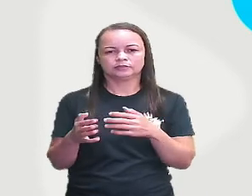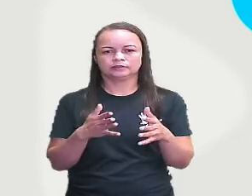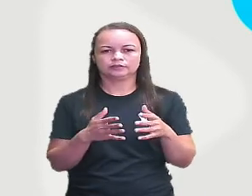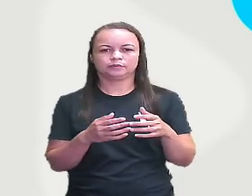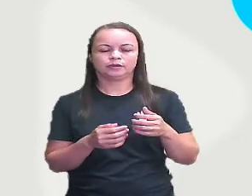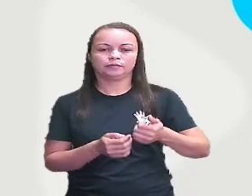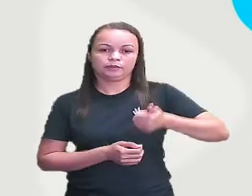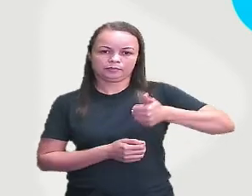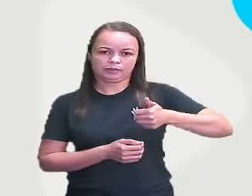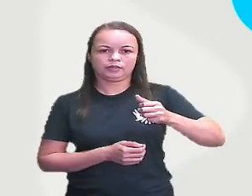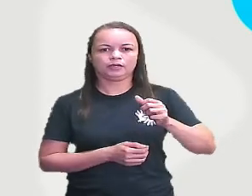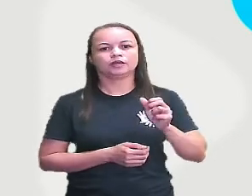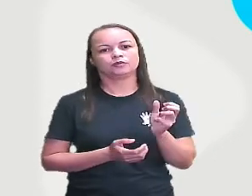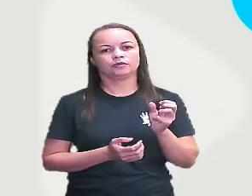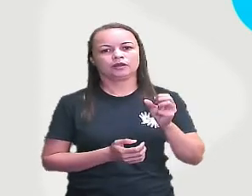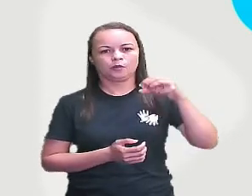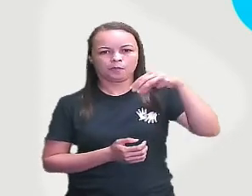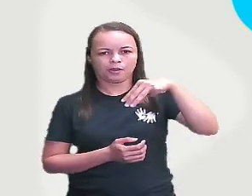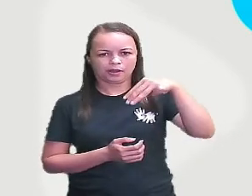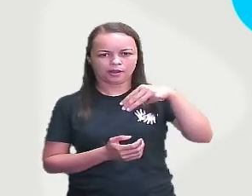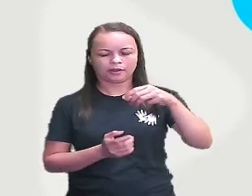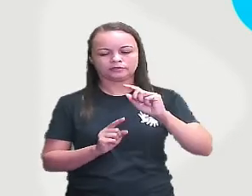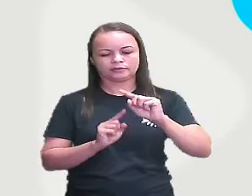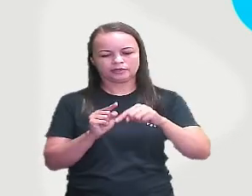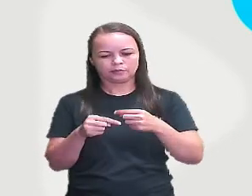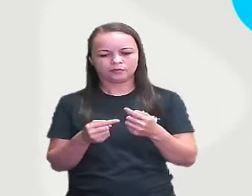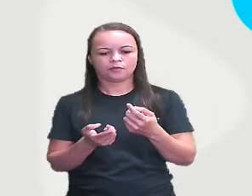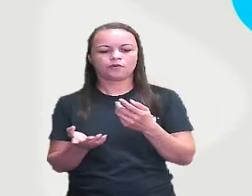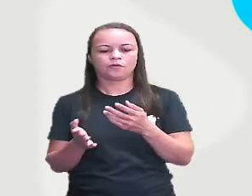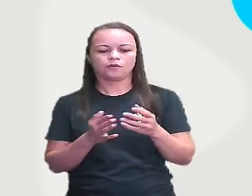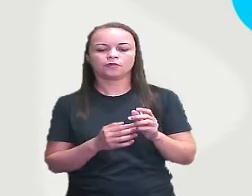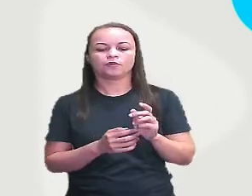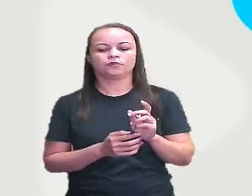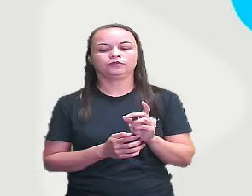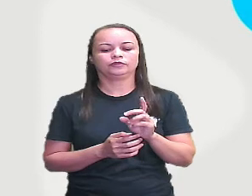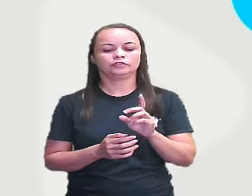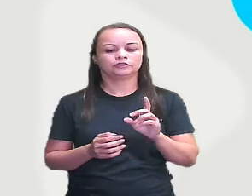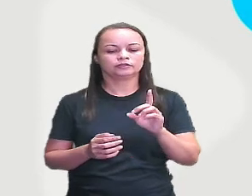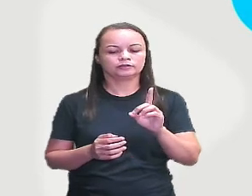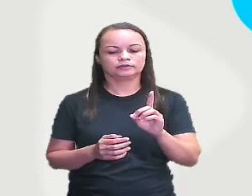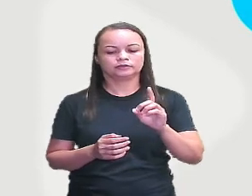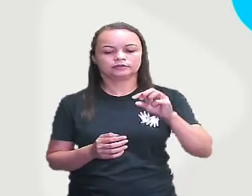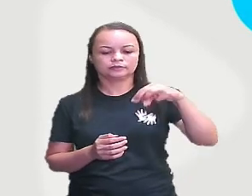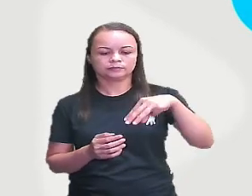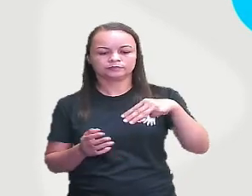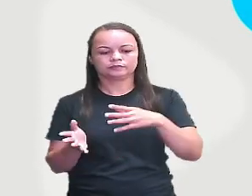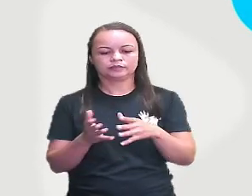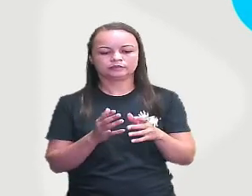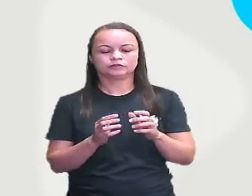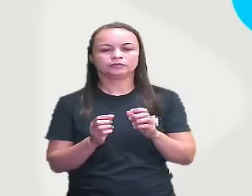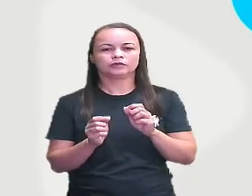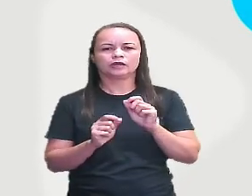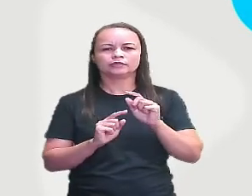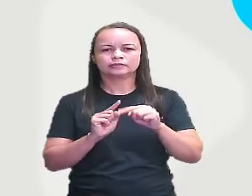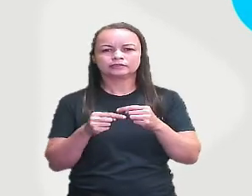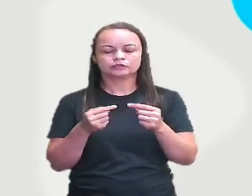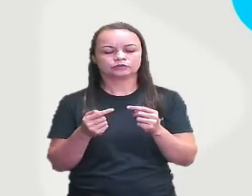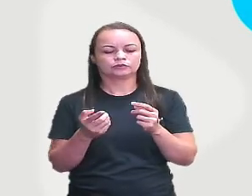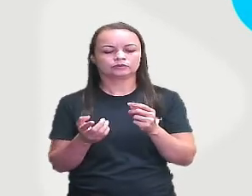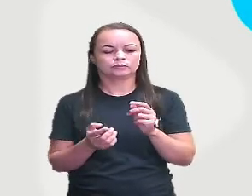que primeiro vem o metro, depois o hectômetro, depois o decâmetro,